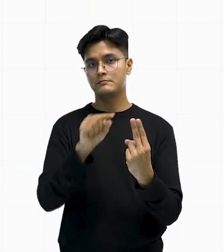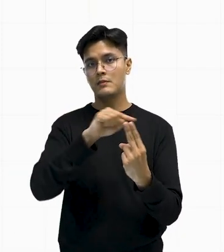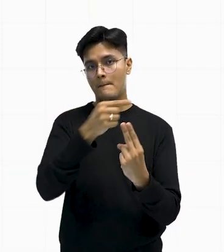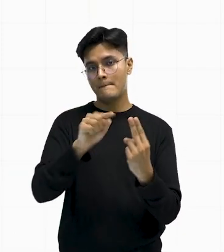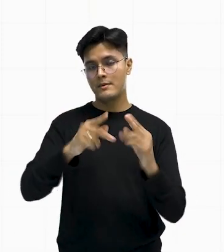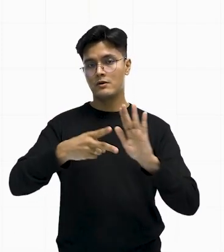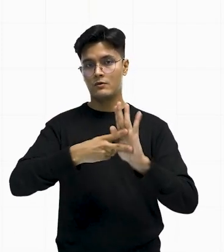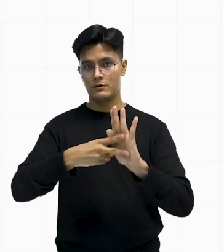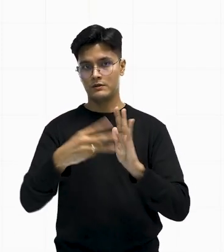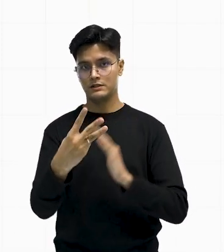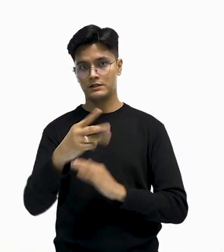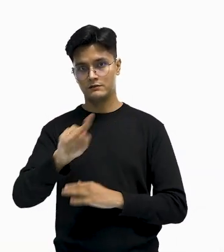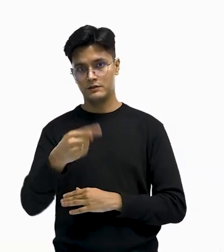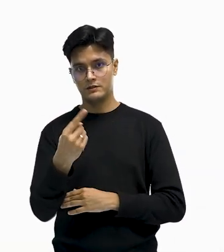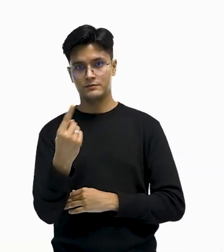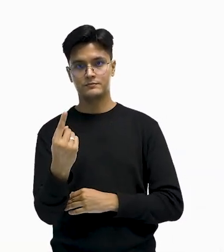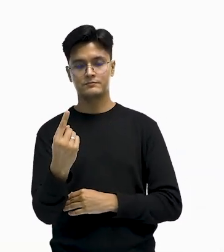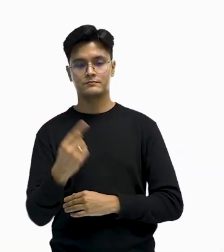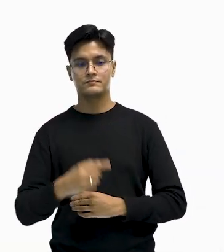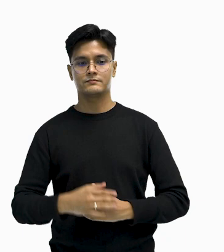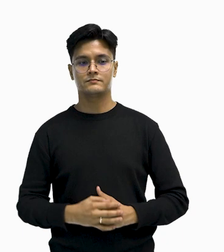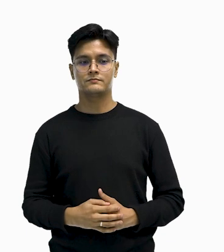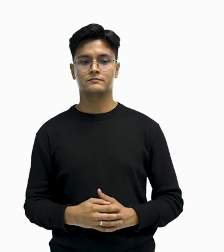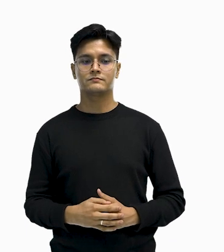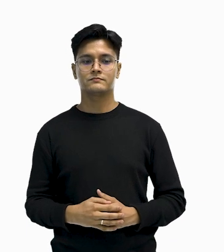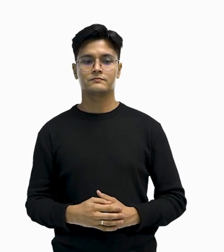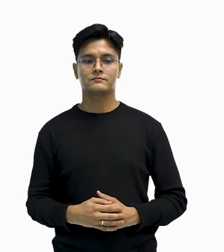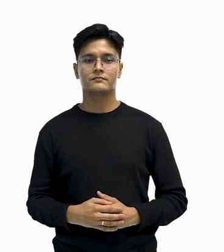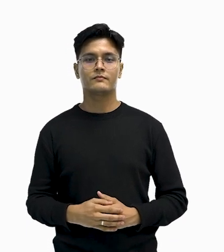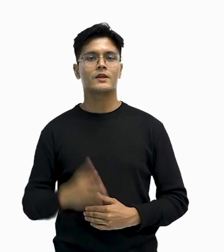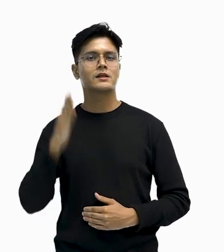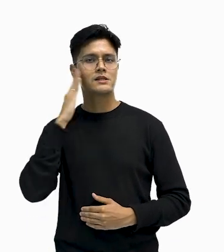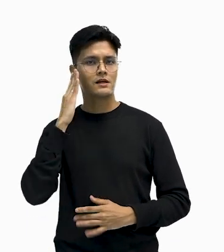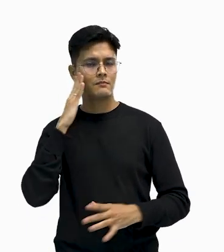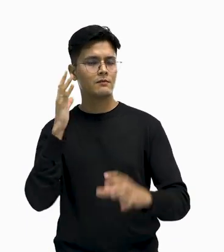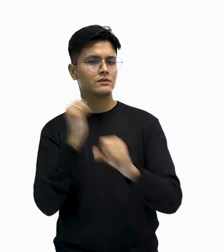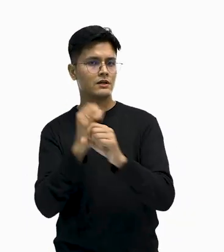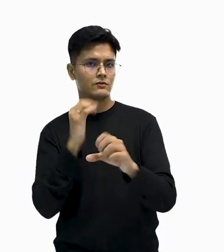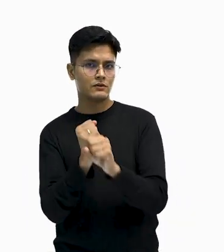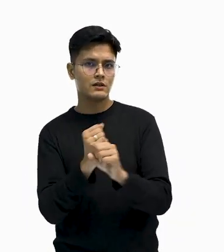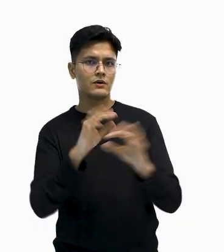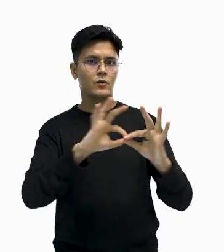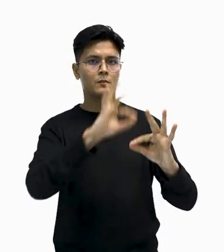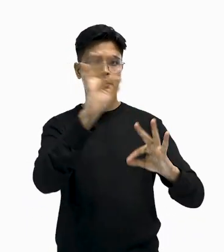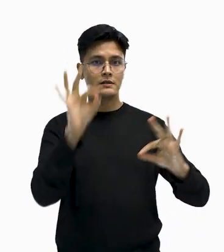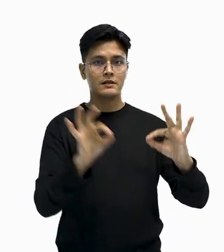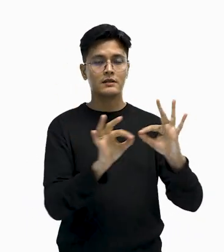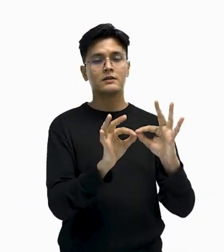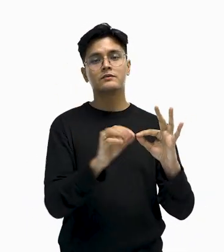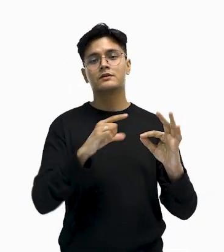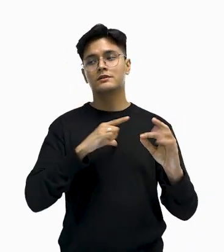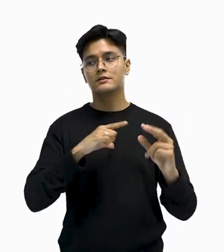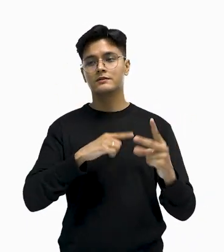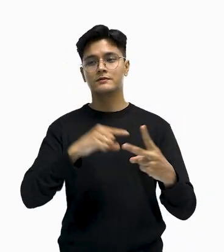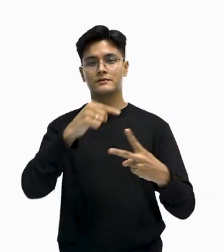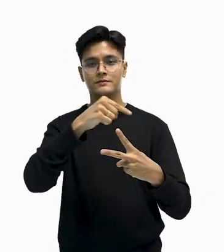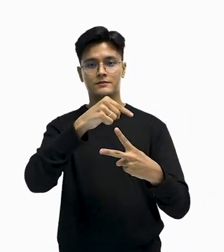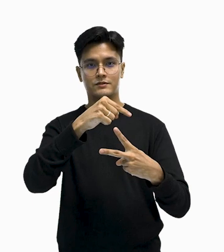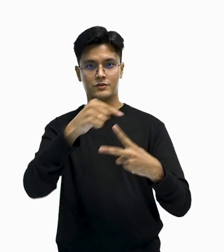3,1, tá bom? Olha só, gente. Sabemos que para calcular o comprimento, eu vou ter